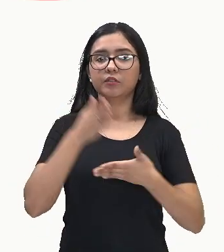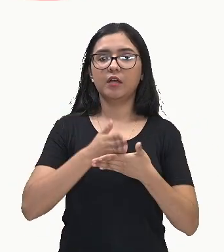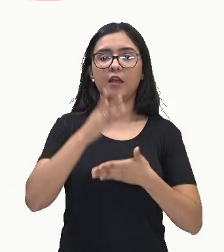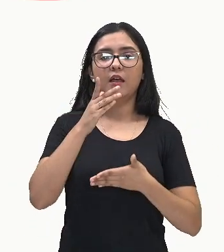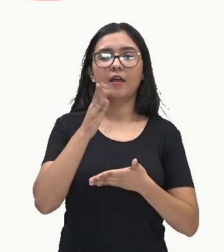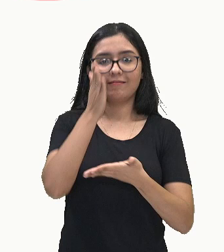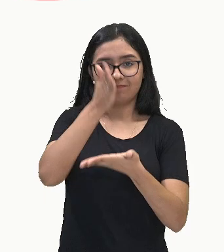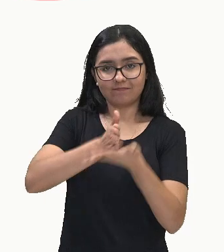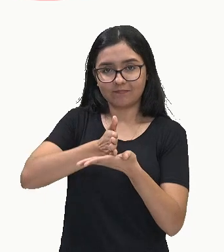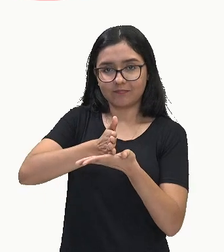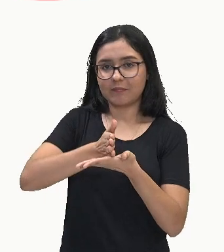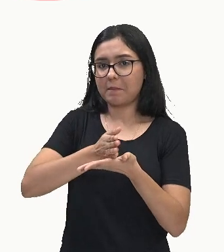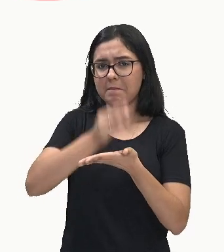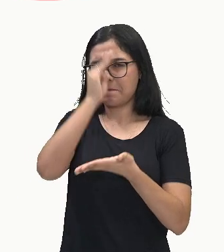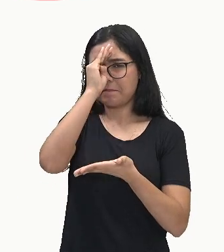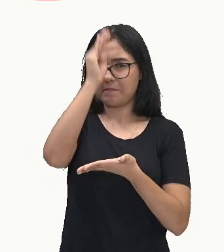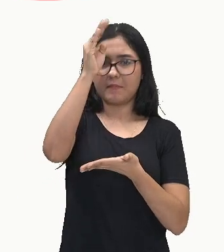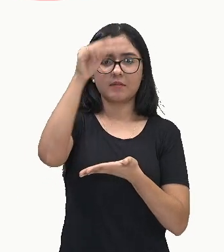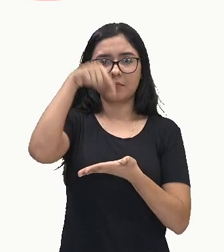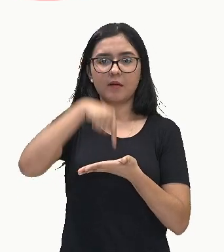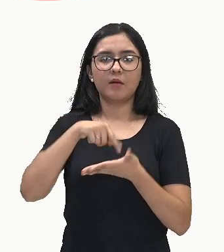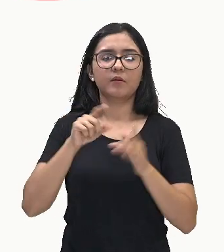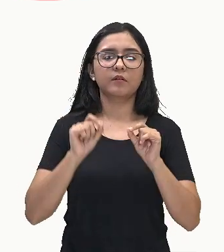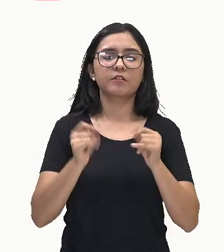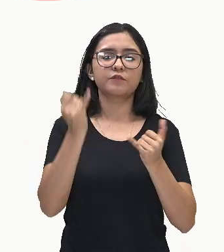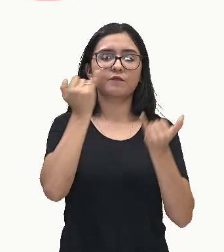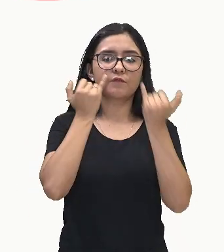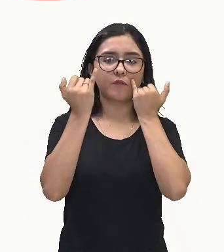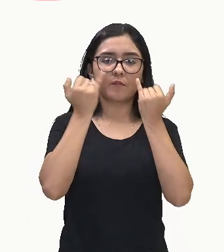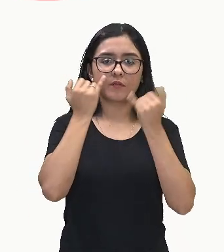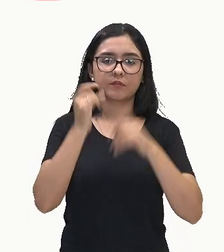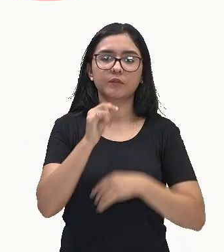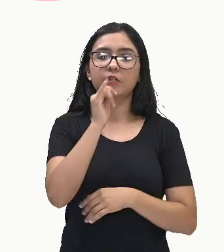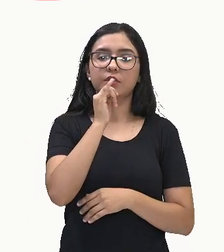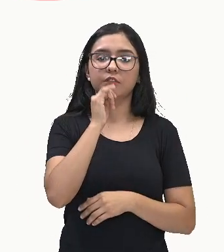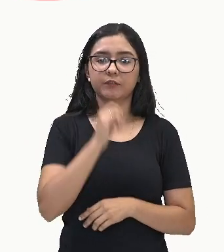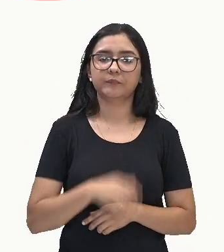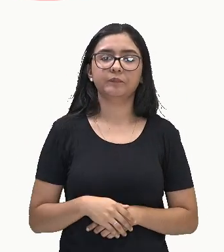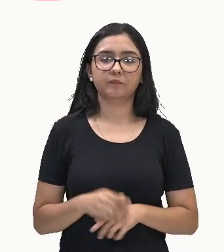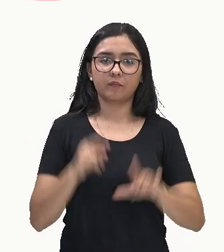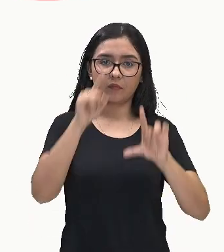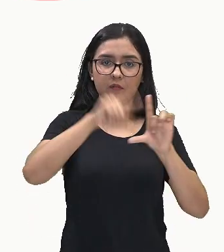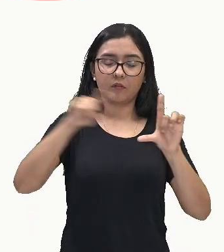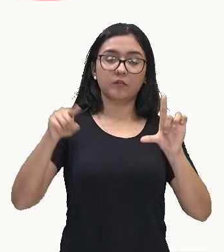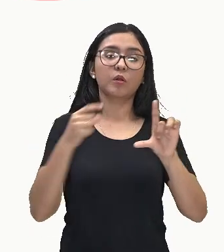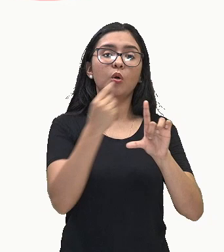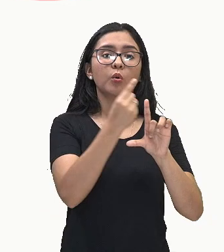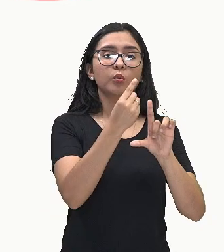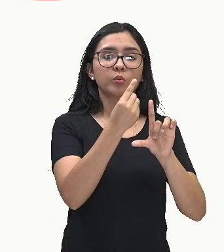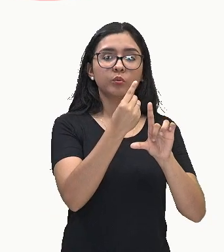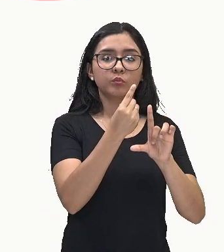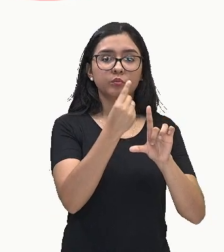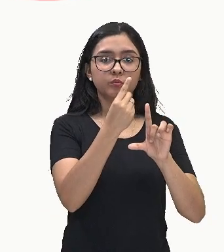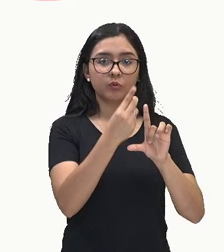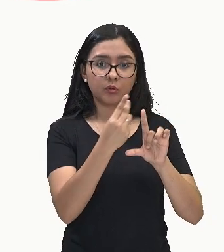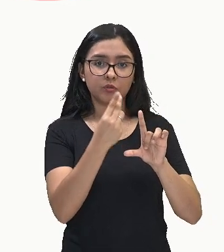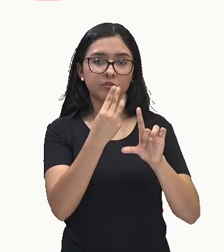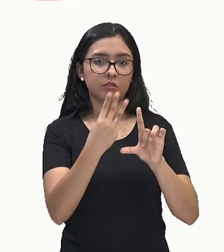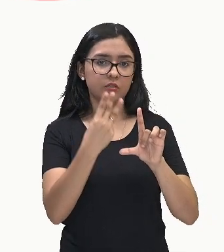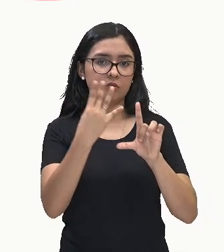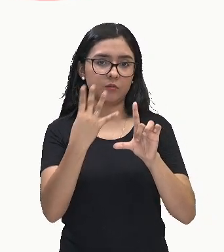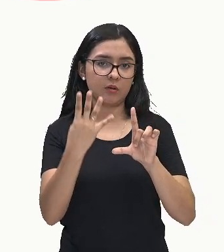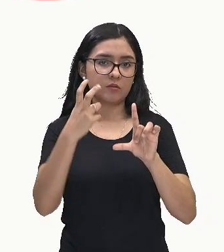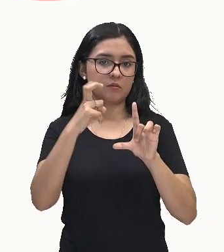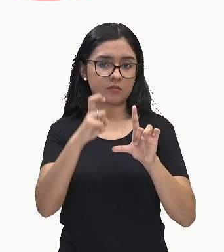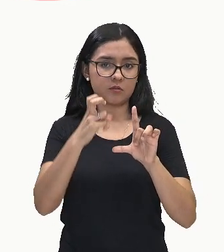Central desses dados vamos supor aqui se nós tivéssemos 1 2 3 4